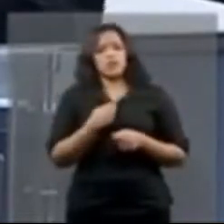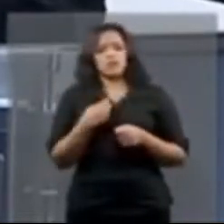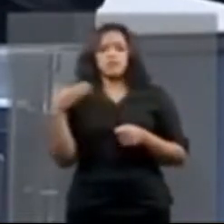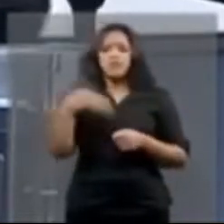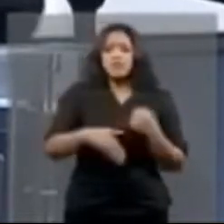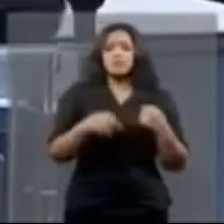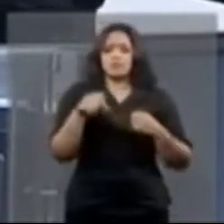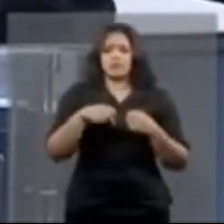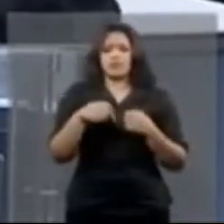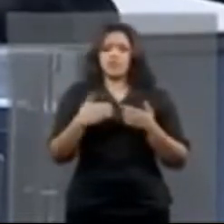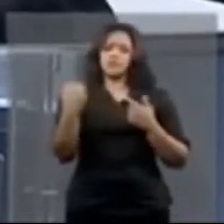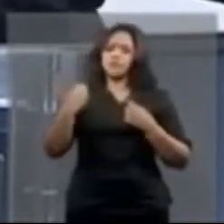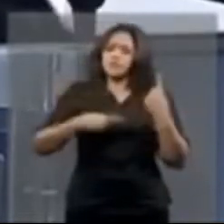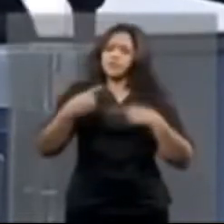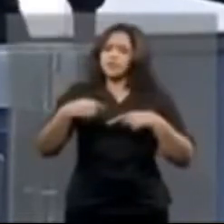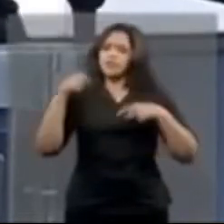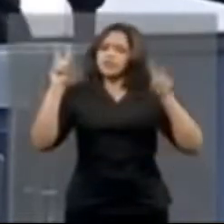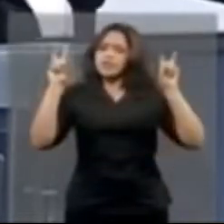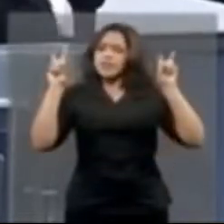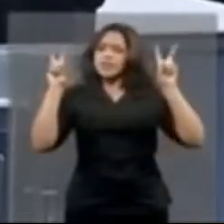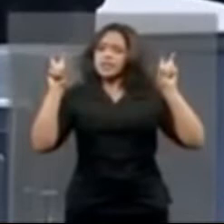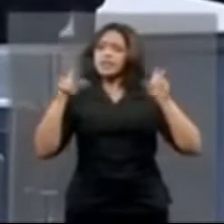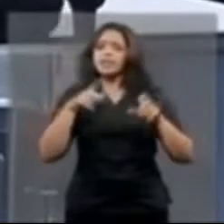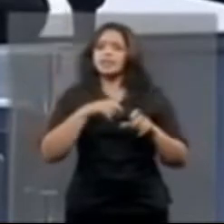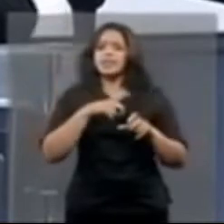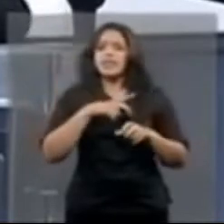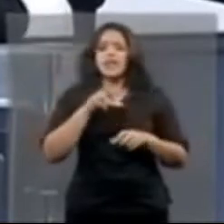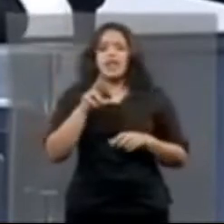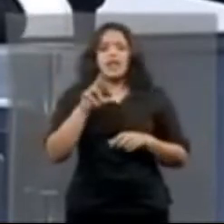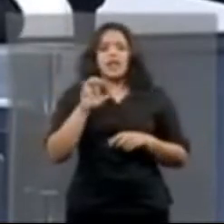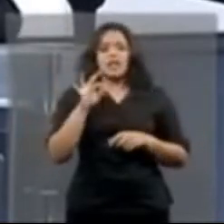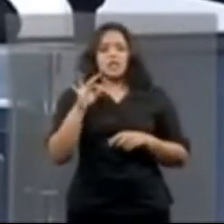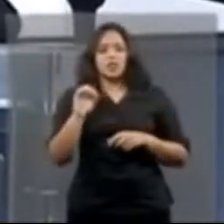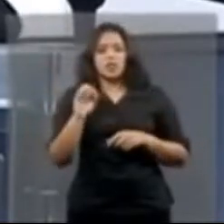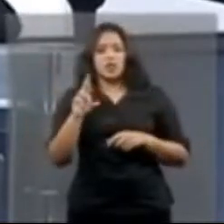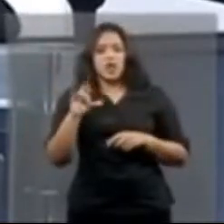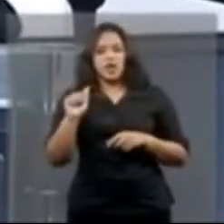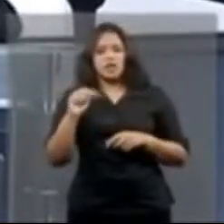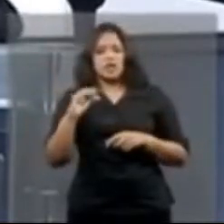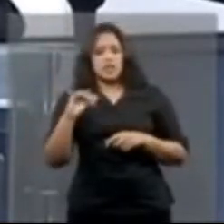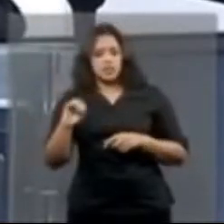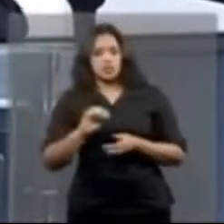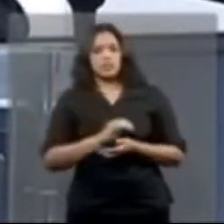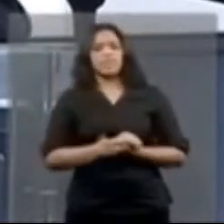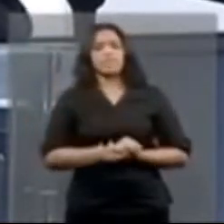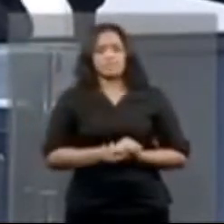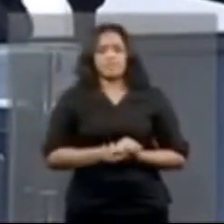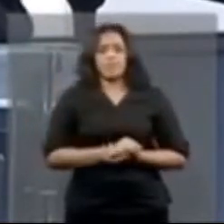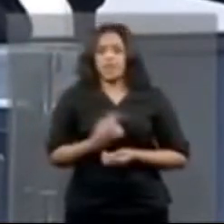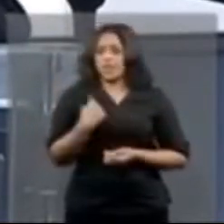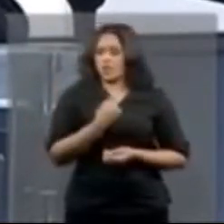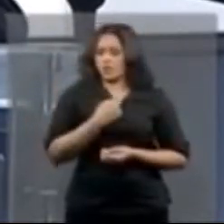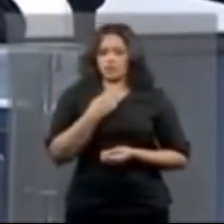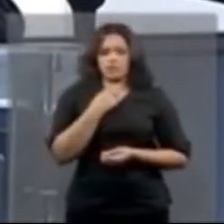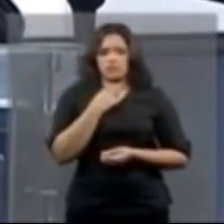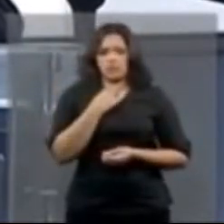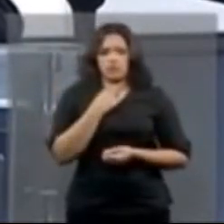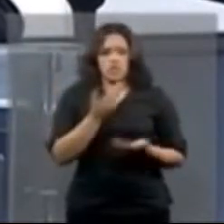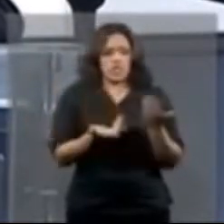para discutirmos este tema com a recto ratio. Não podemos tratar o